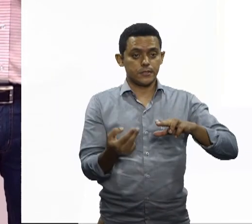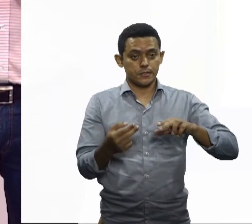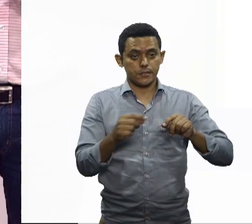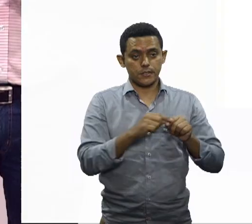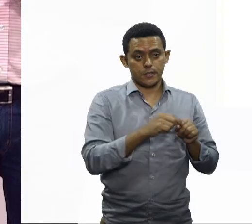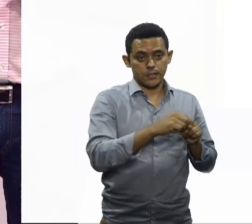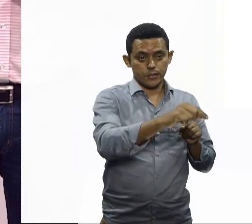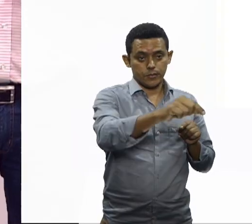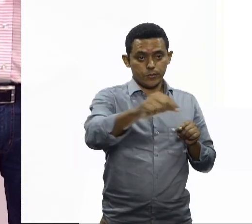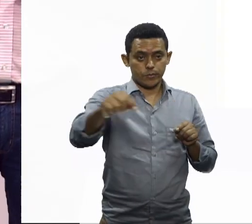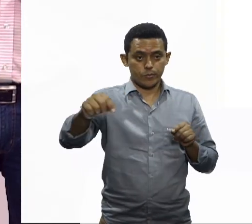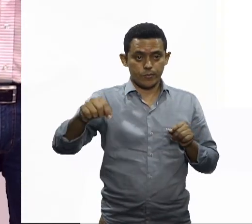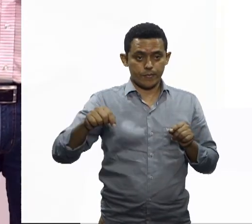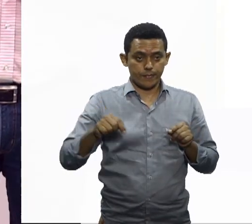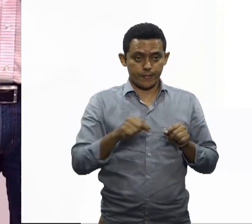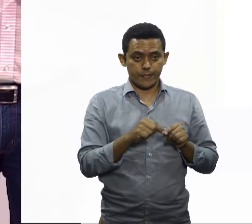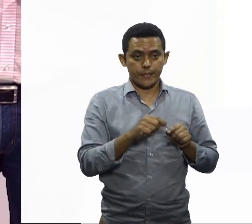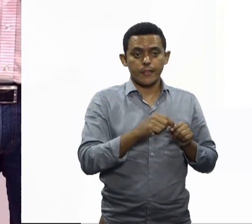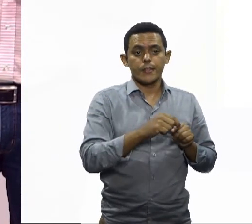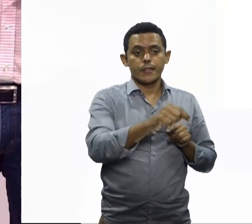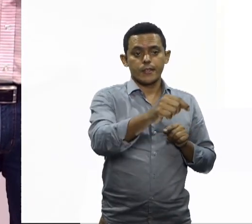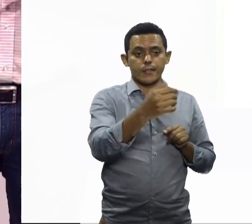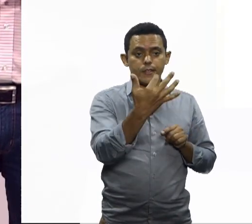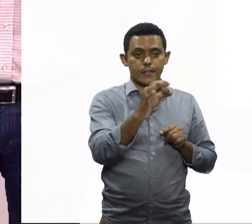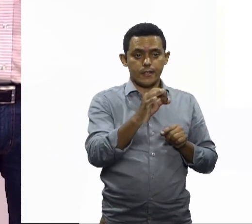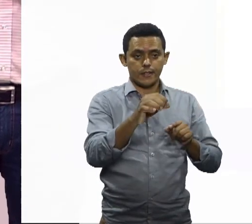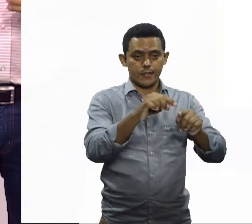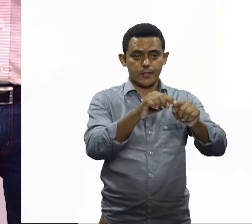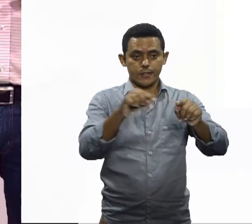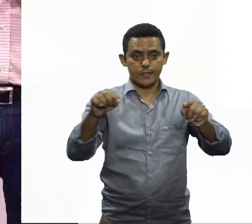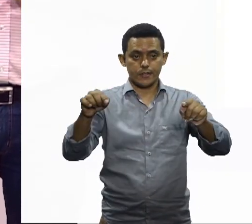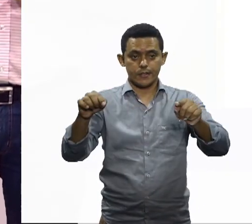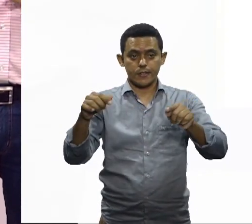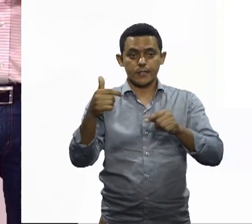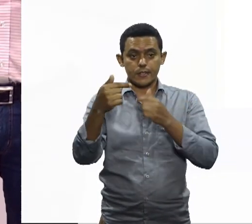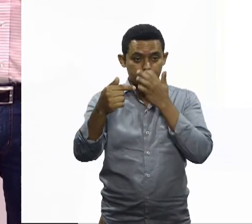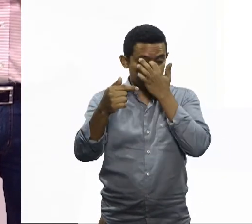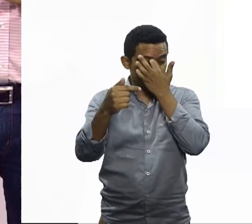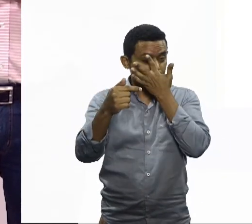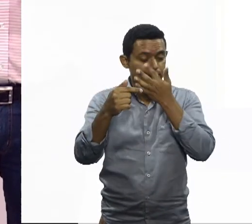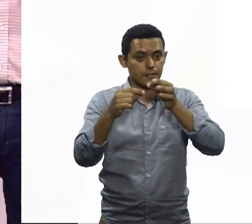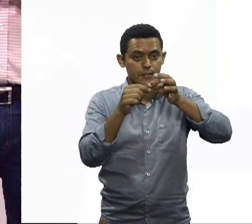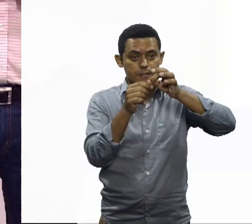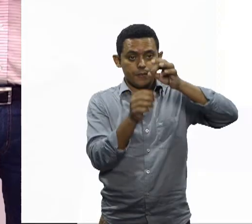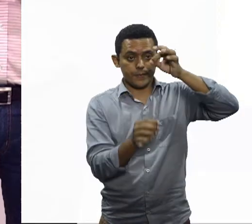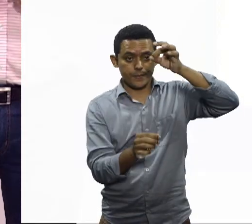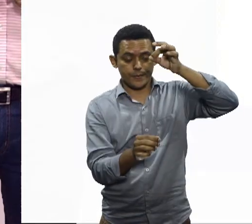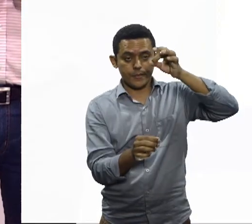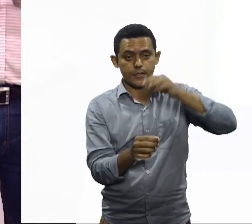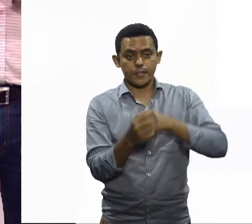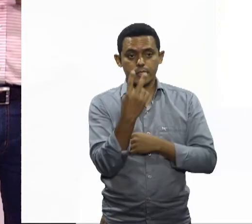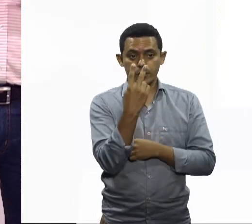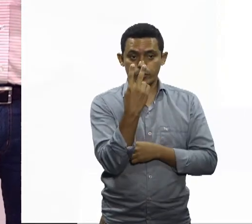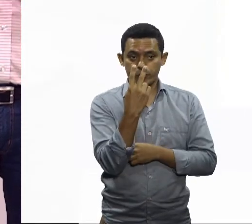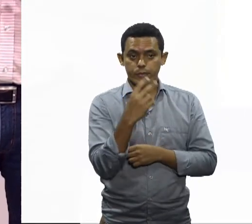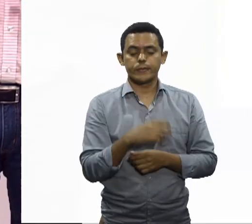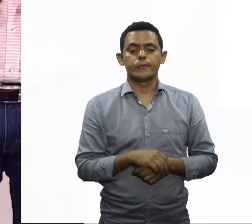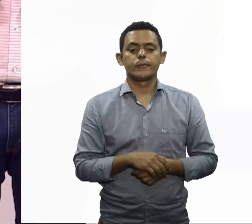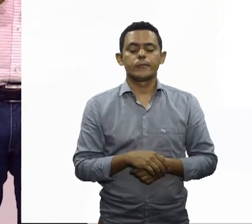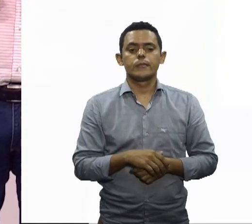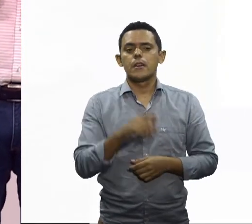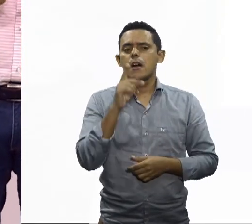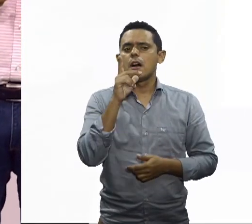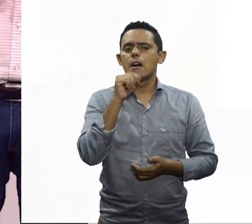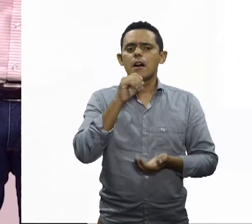metros de largura e 2,50 metros de profundidade. Quantos litros de água são